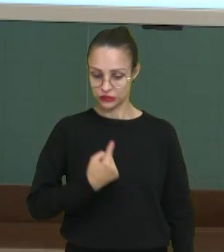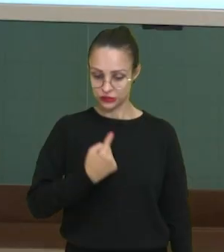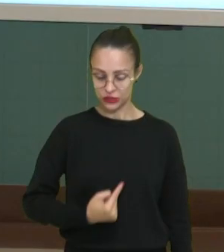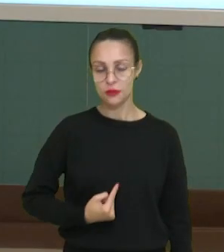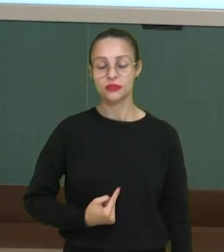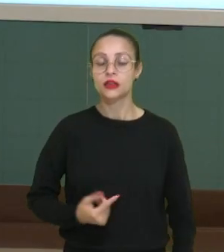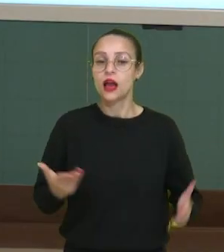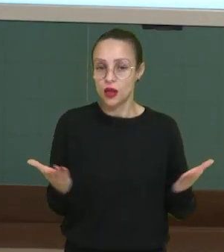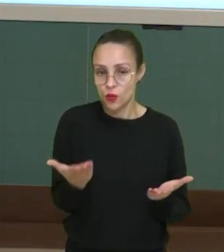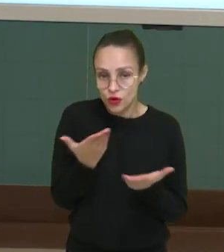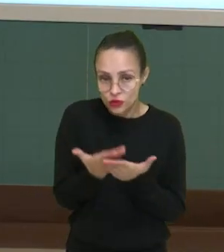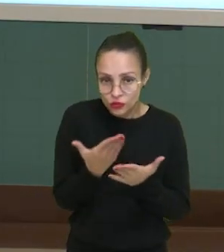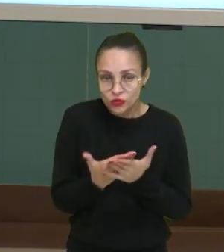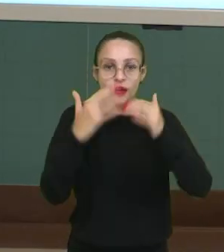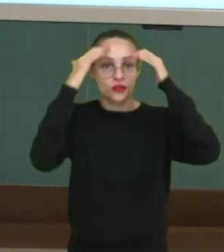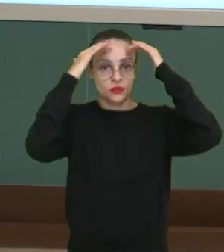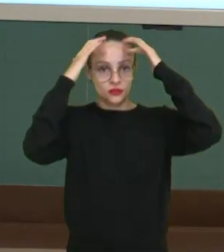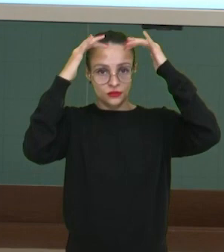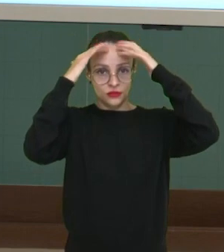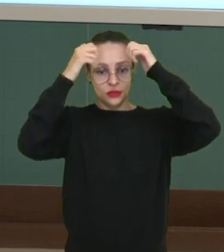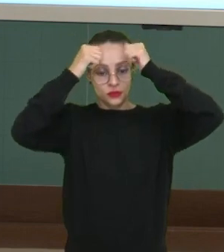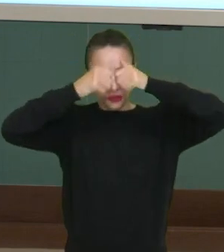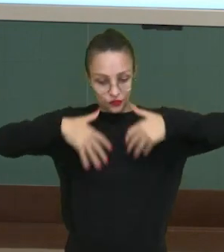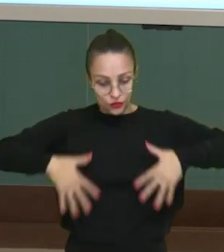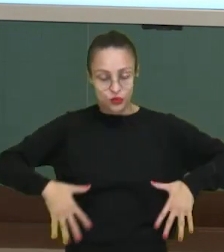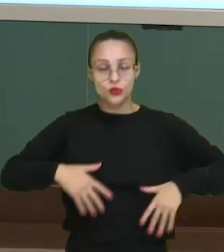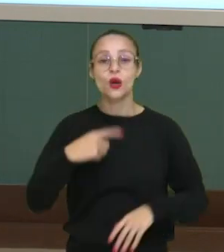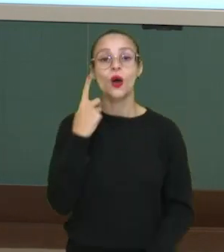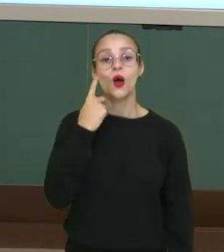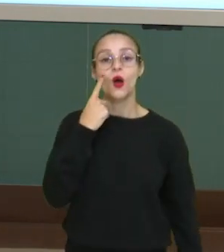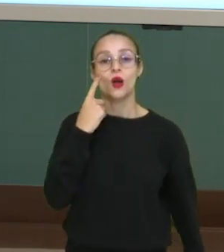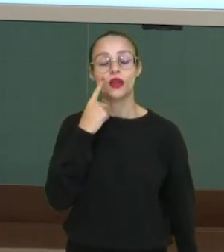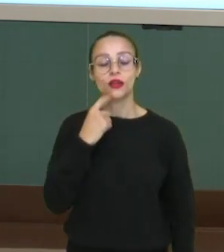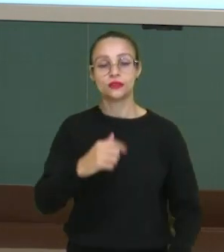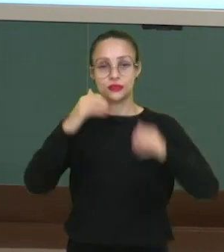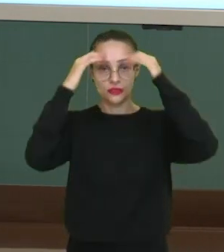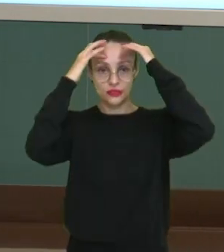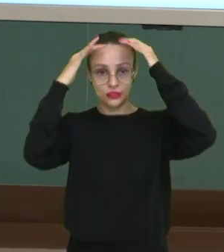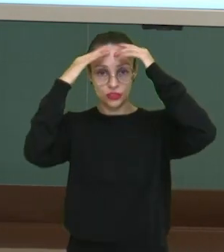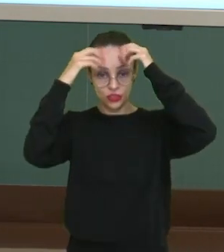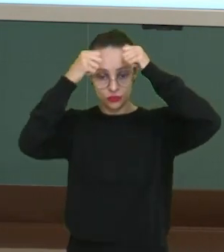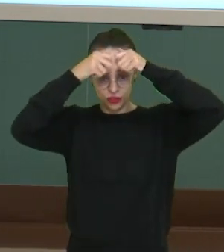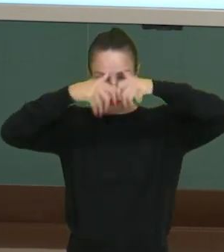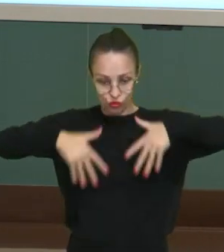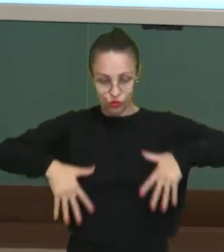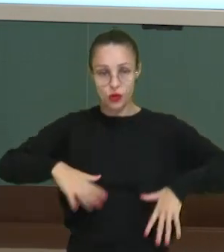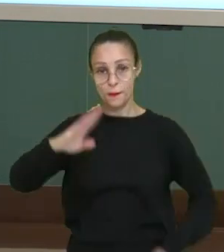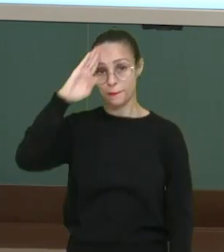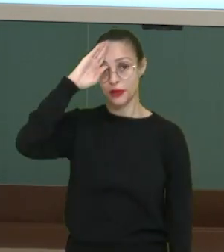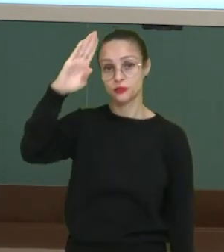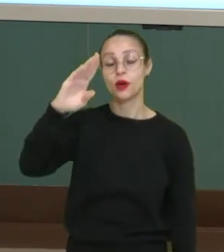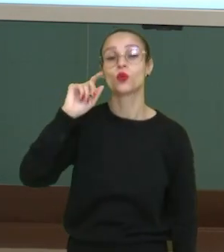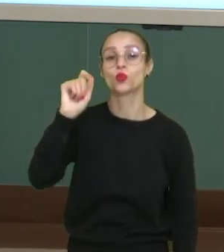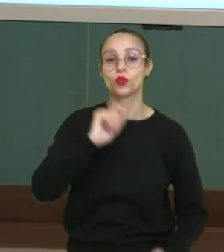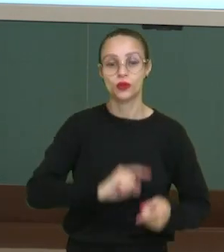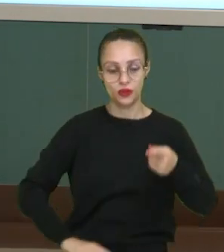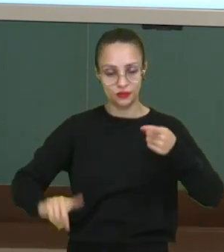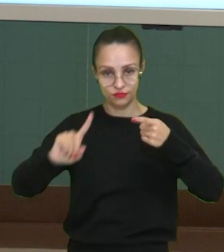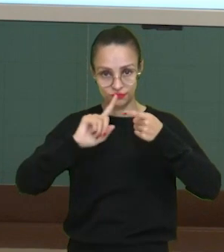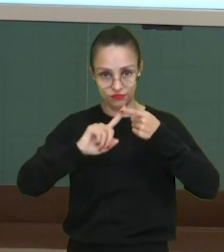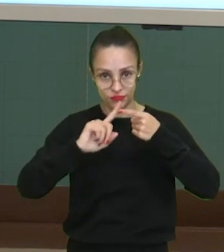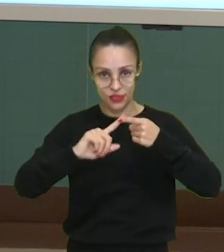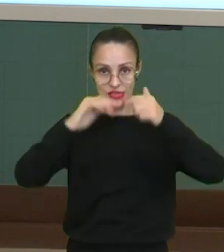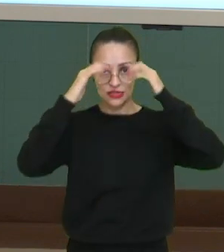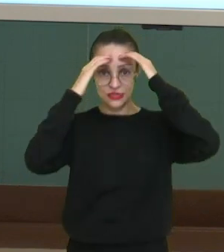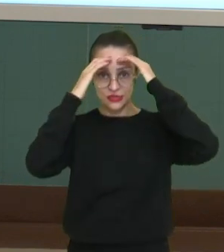estudando o sistema nervoso. Reparem que o sistema nervoso central tem na sua constituição, então, o cérebro,